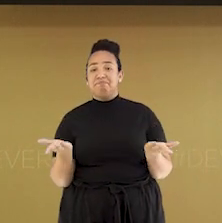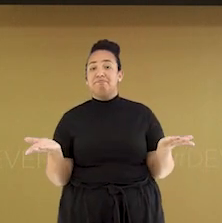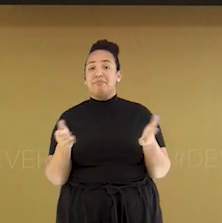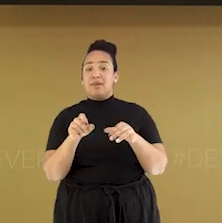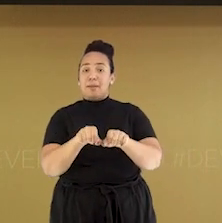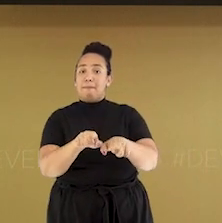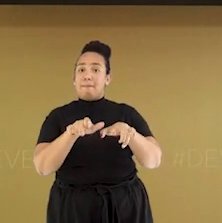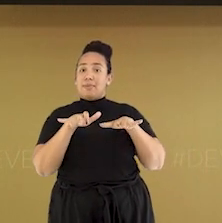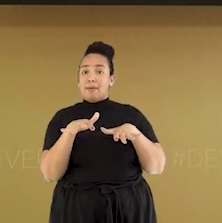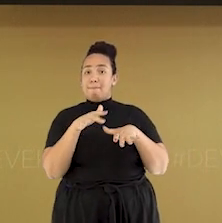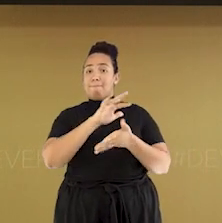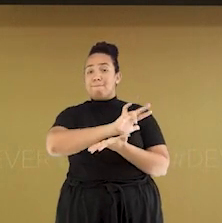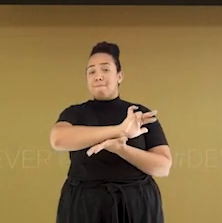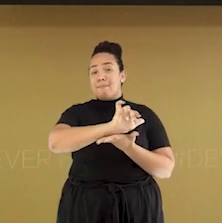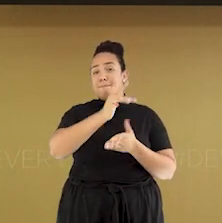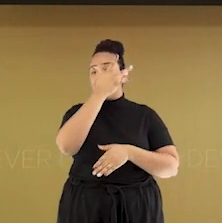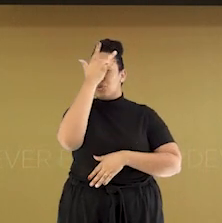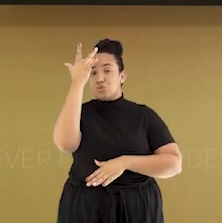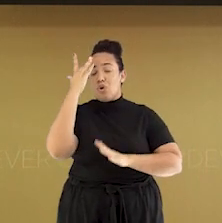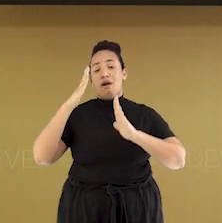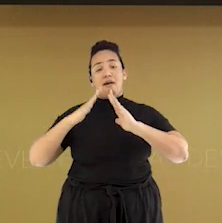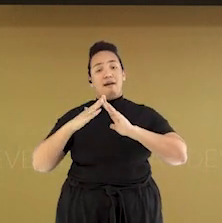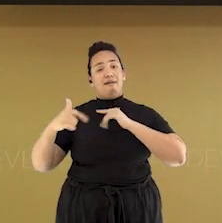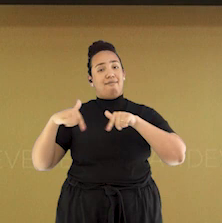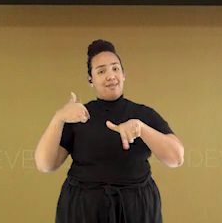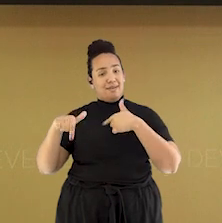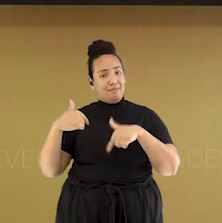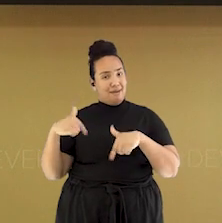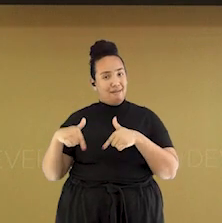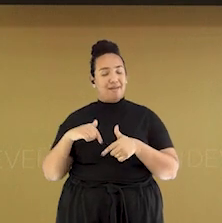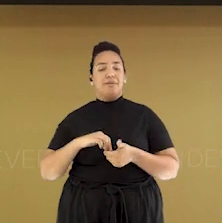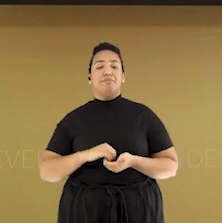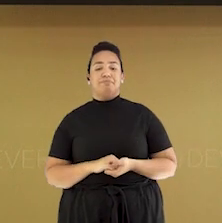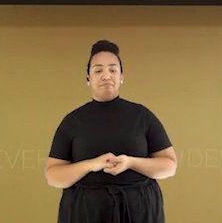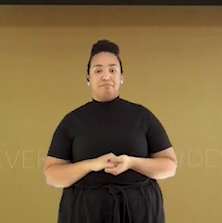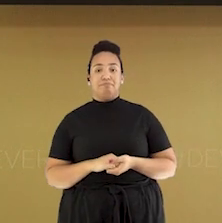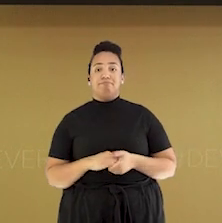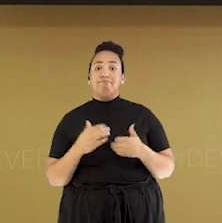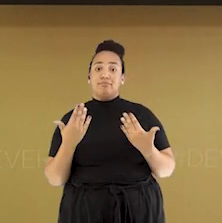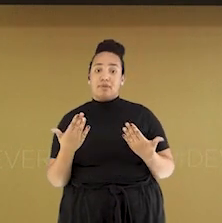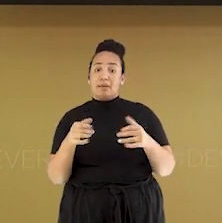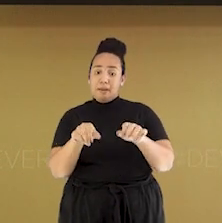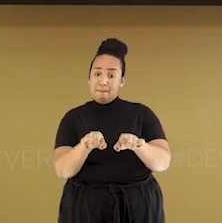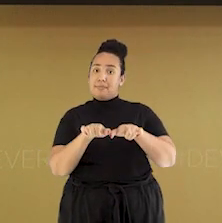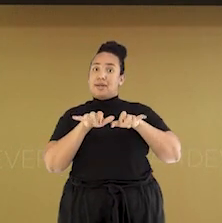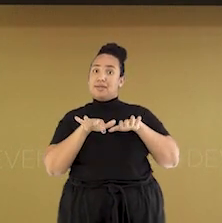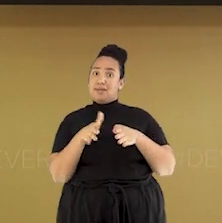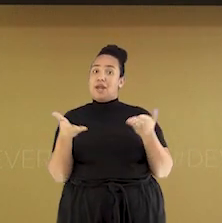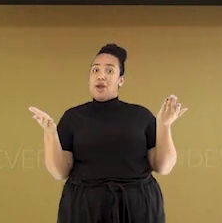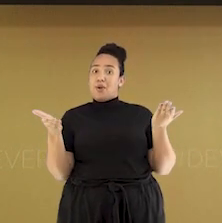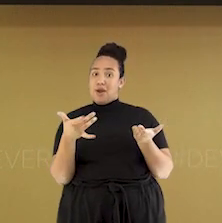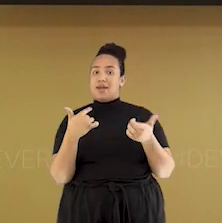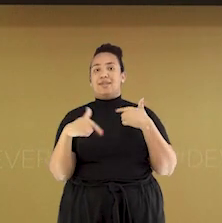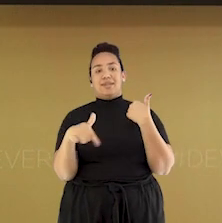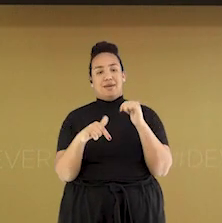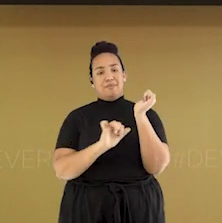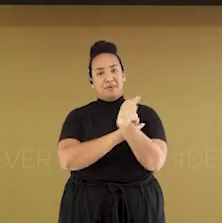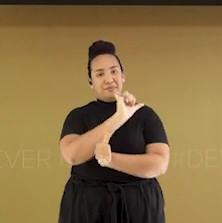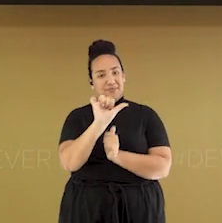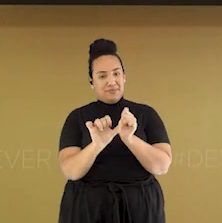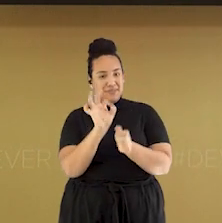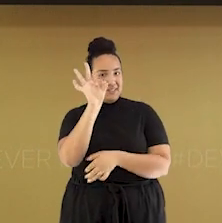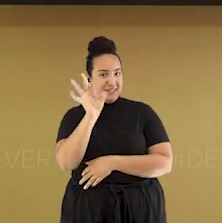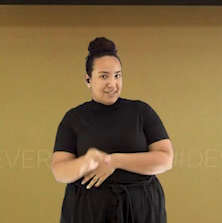pessoas trabalharem de casa. Na verdade, a pandemia fez com que o trabalho mudasse bastante.